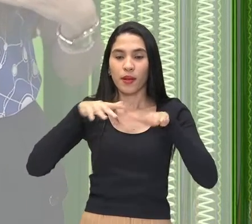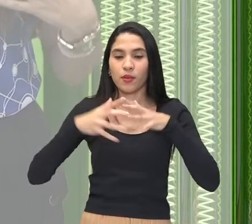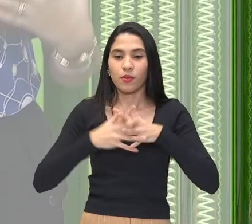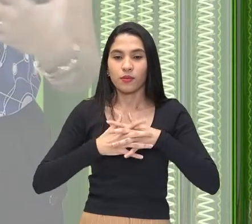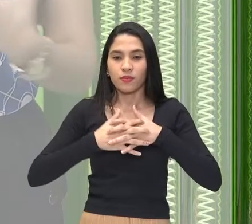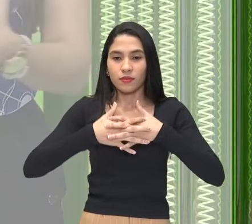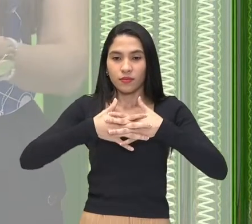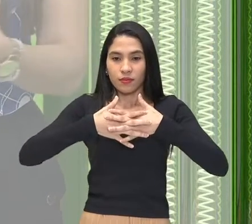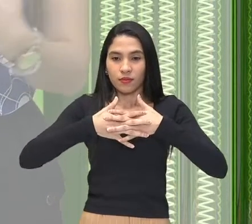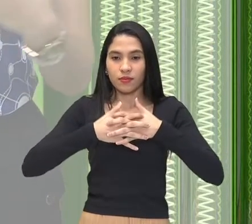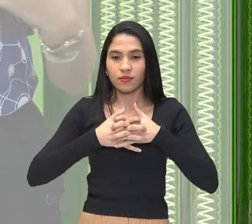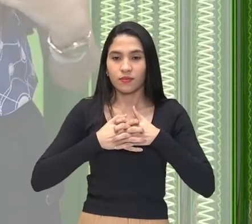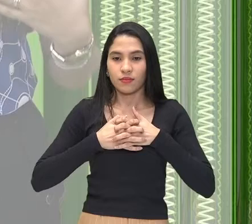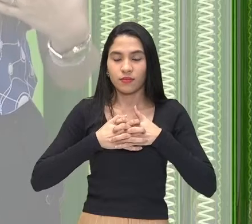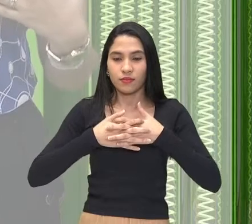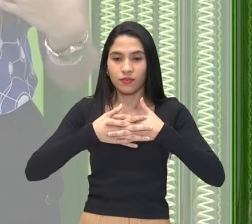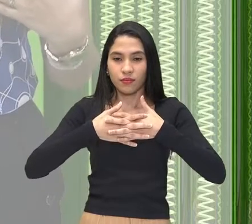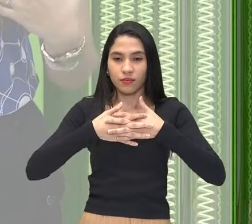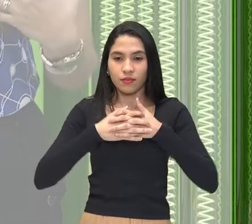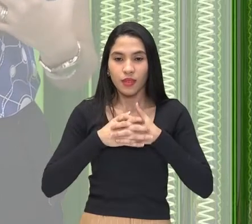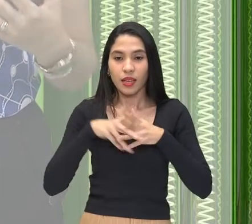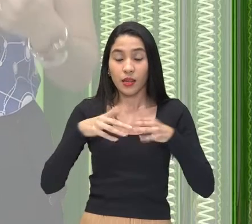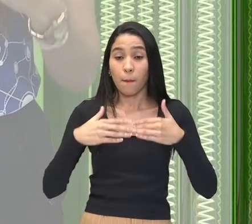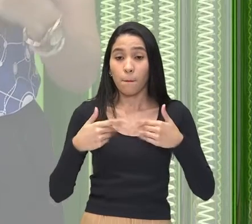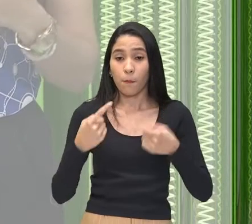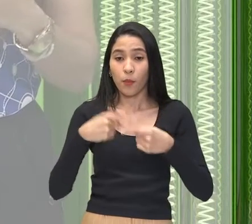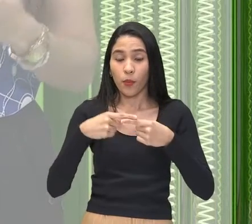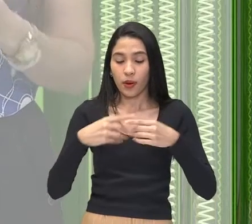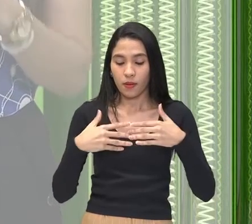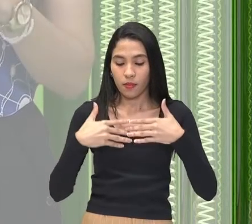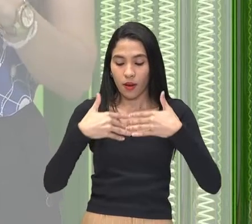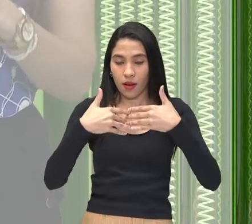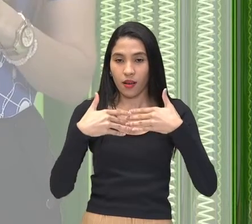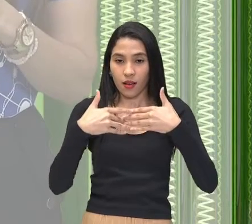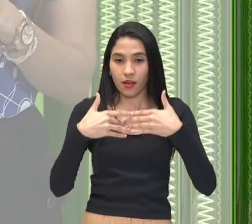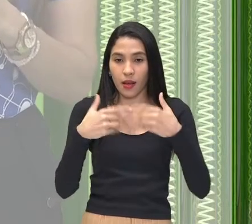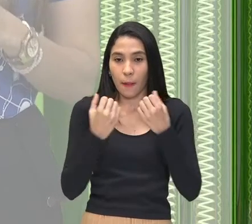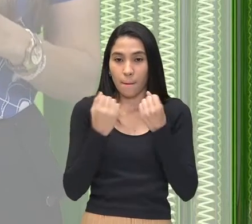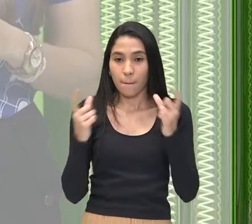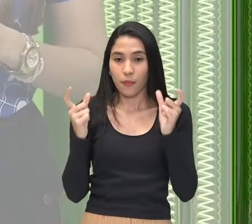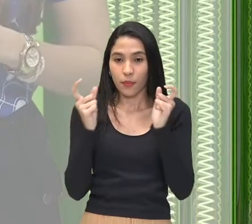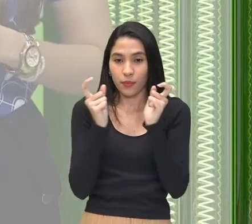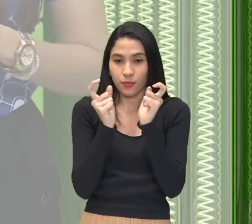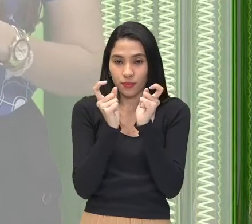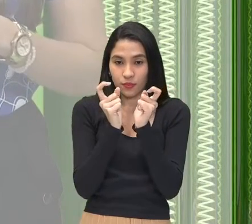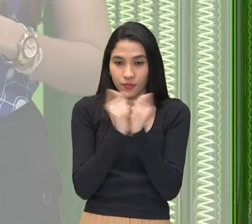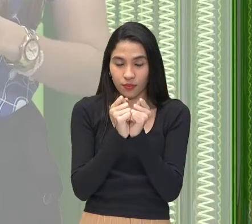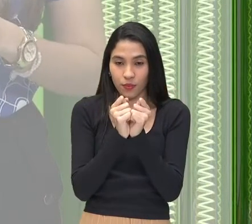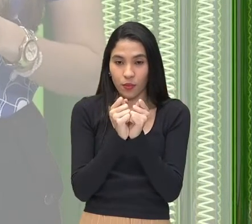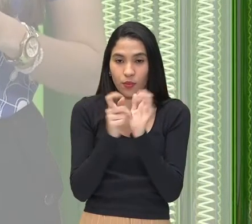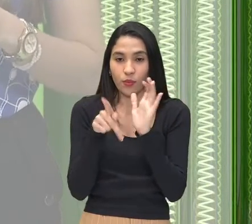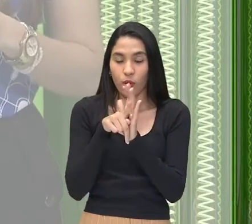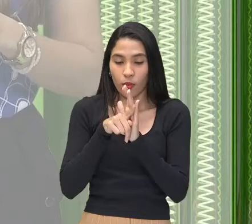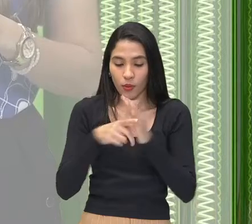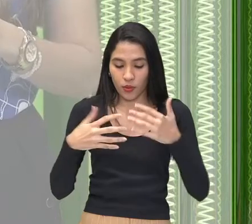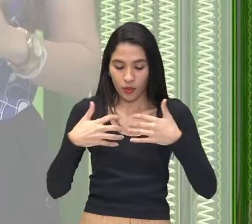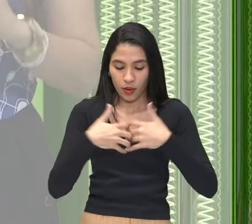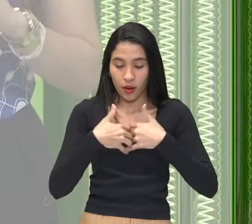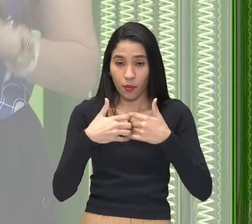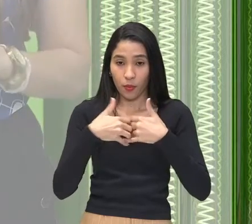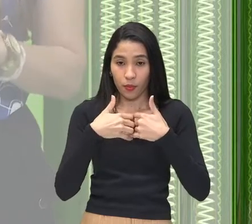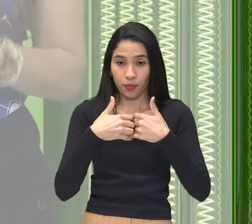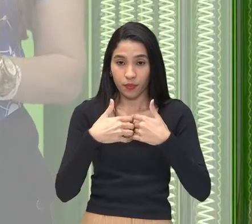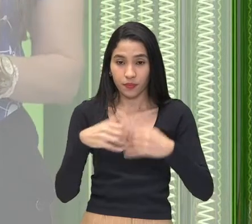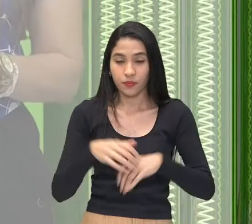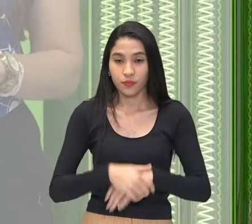quando aumenta o volume da nossa caixa torácica, diminui a pressão interna dos nossos pulmões, certo?